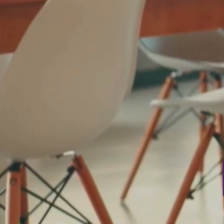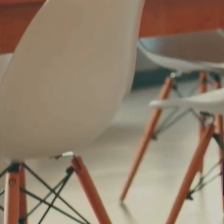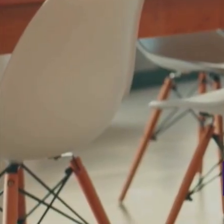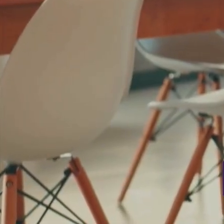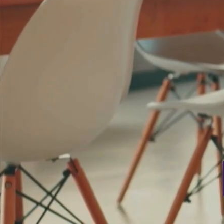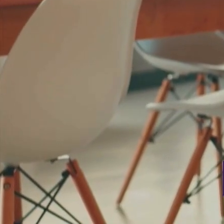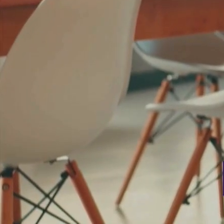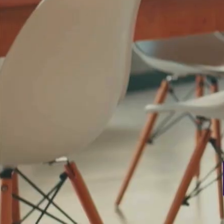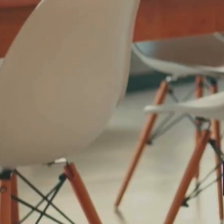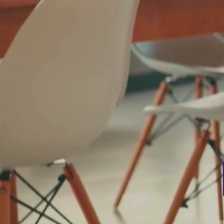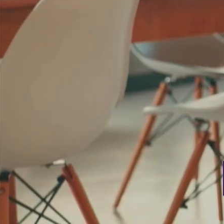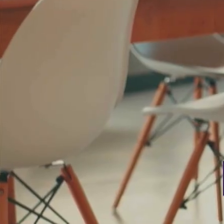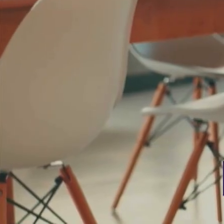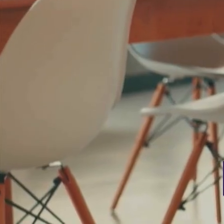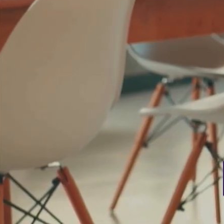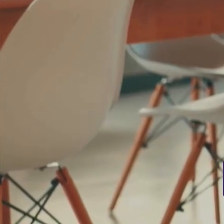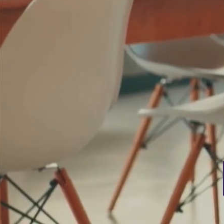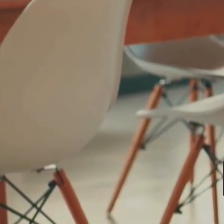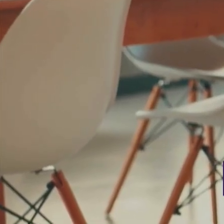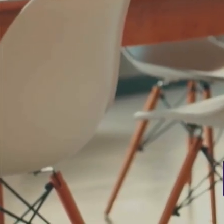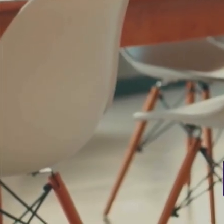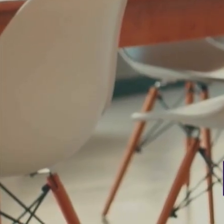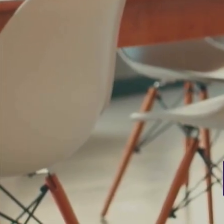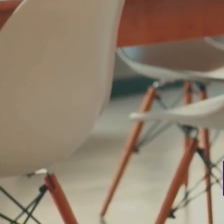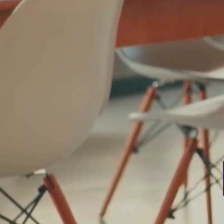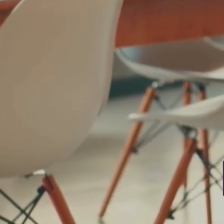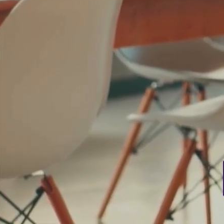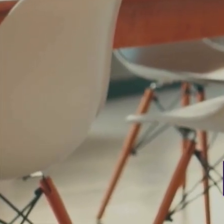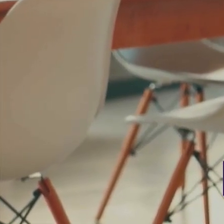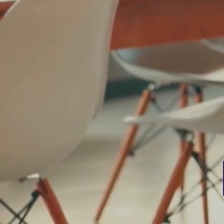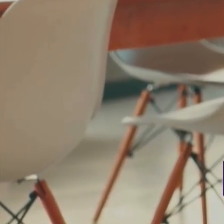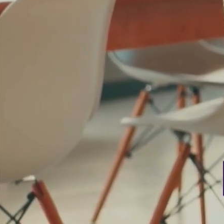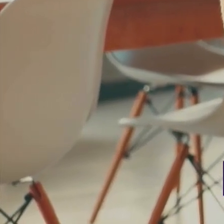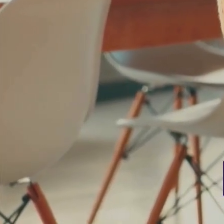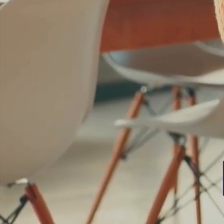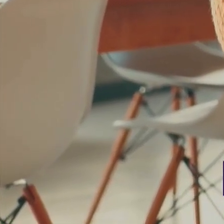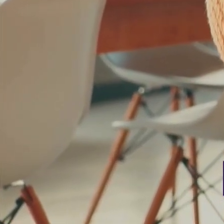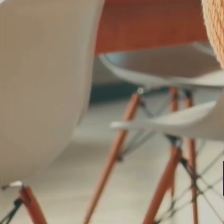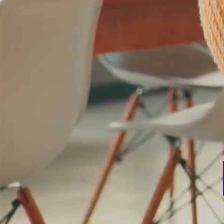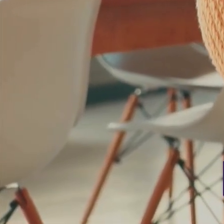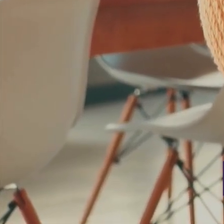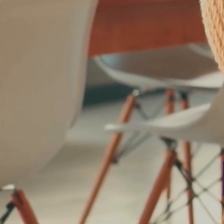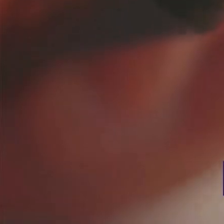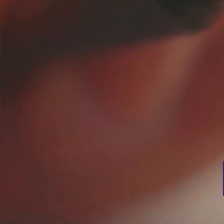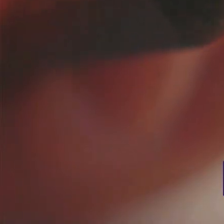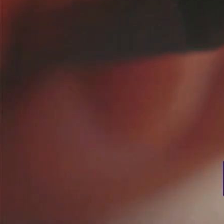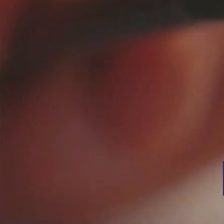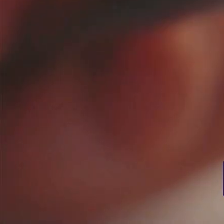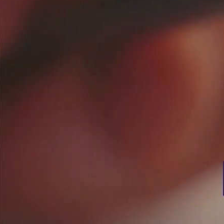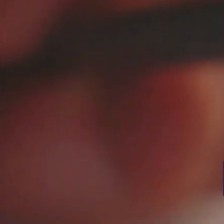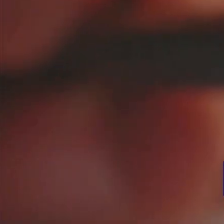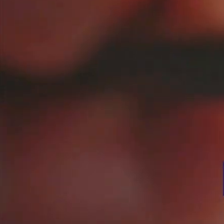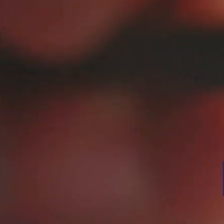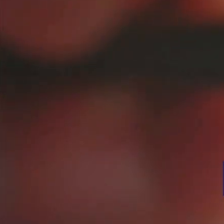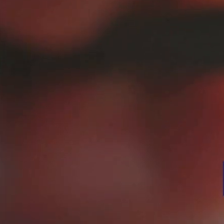E o mais bonito dessa trajetória é saber que ela continua sendo escrita todos os dias.